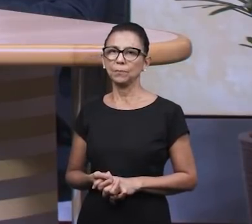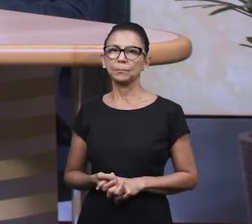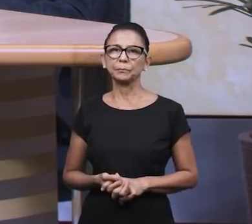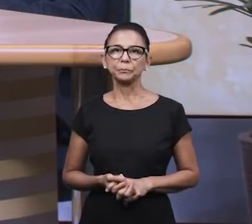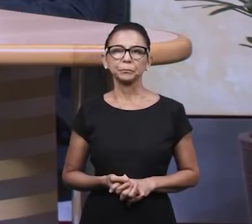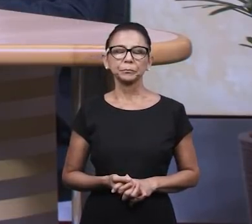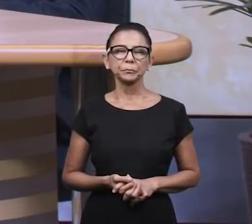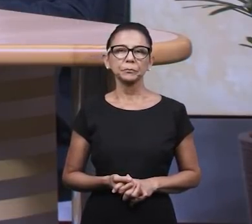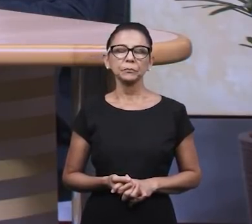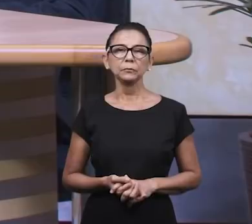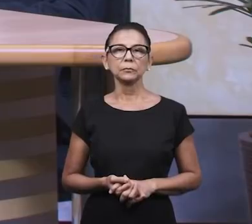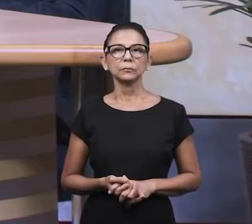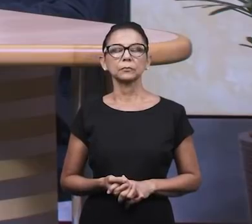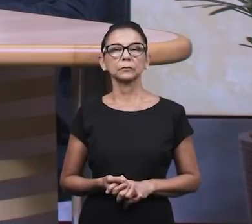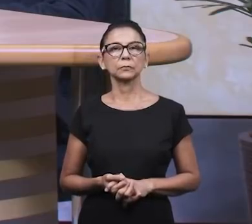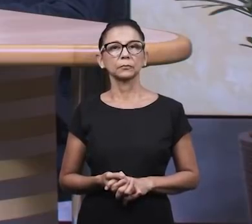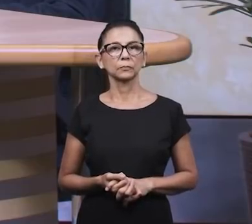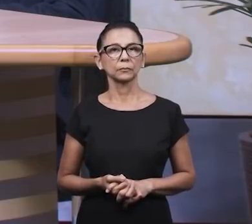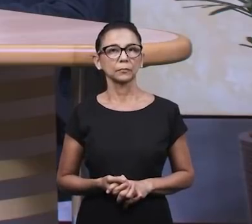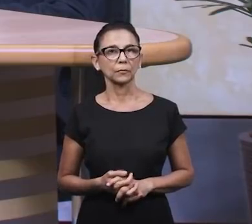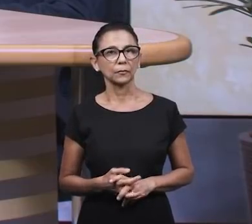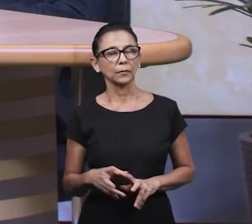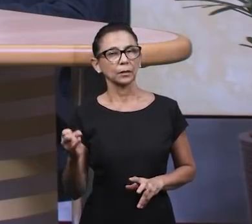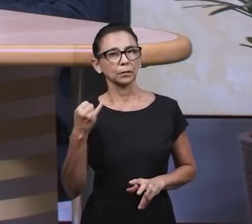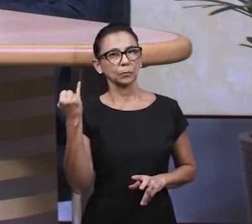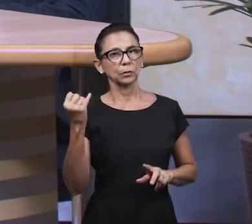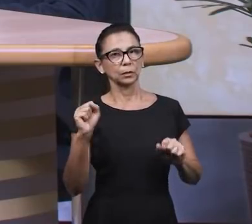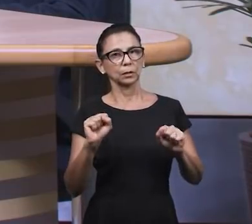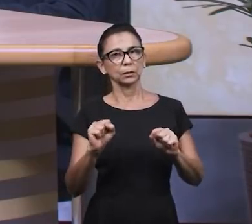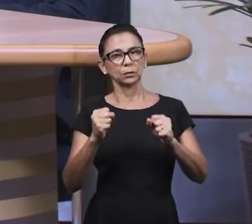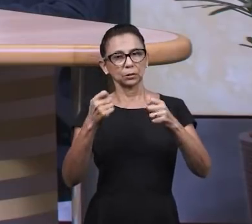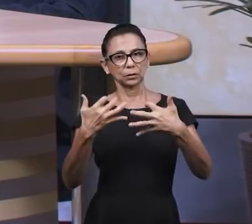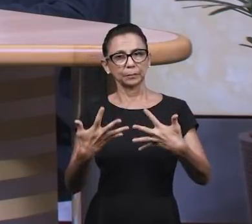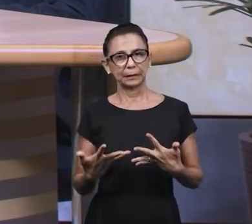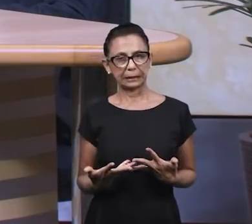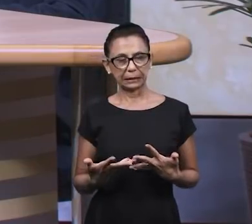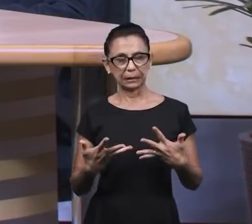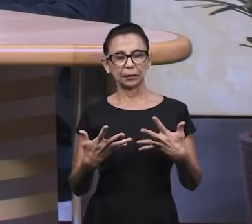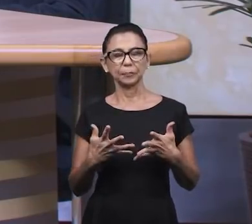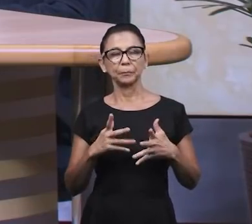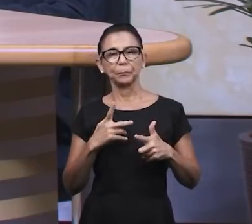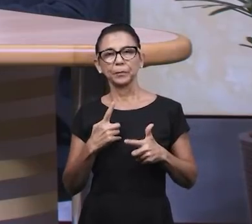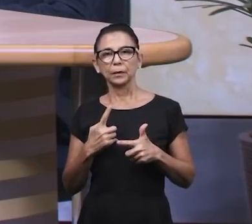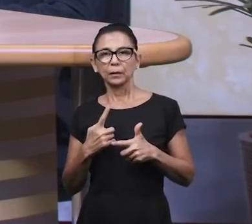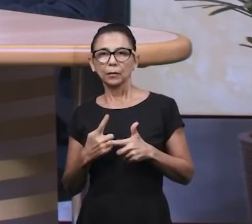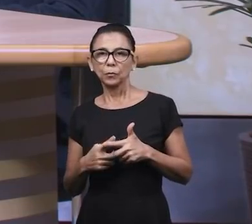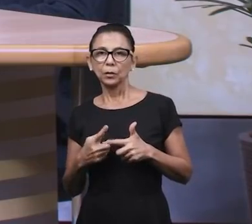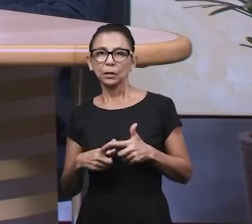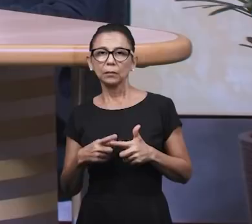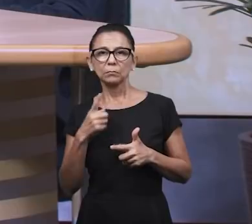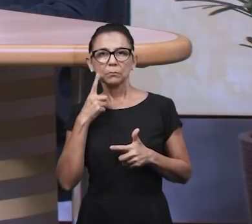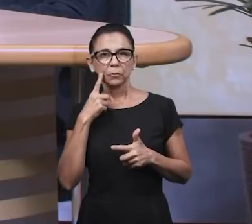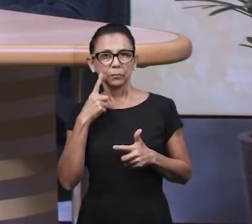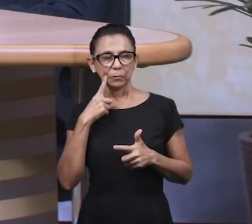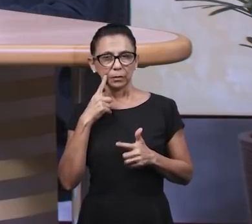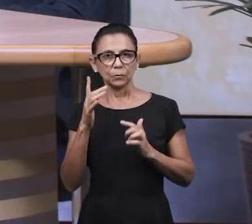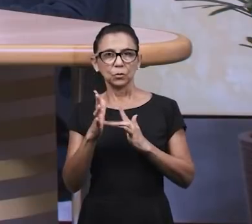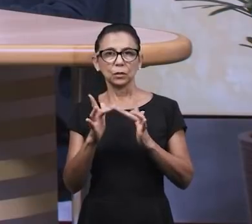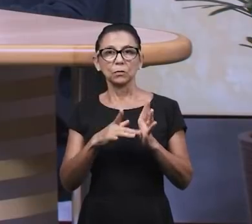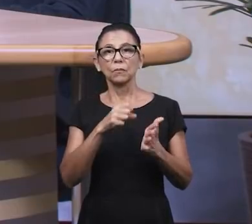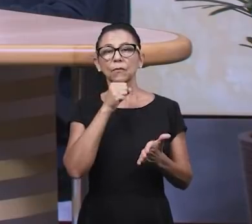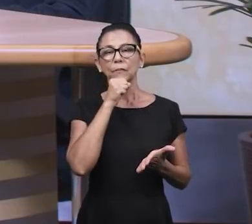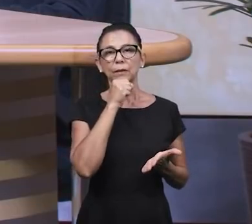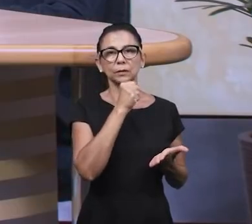esclarecedor, pastor Josias, porque nós não somente vemos Jesus profeticamente no Velho